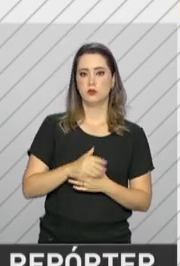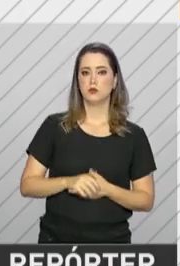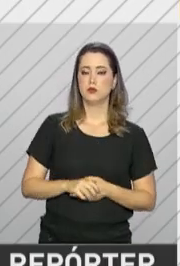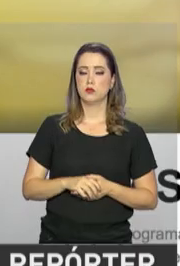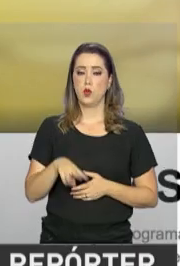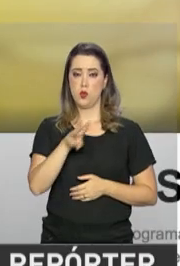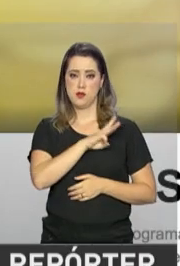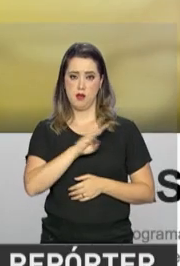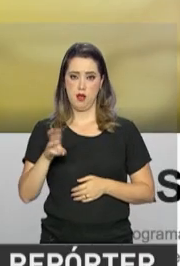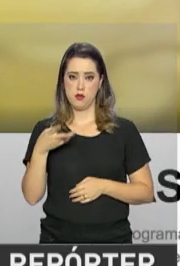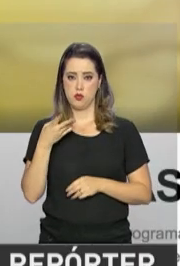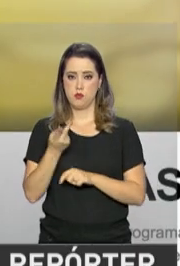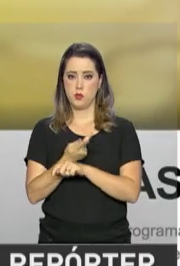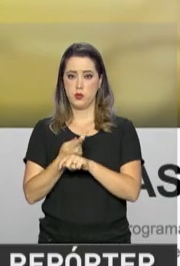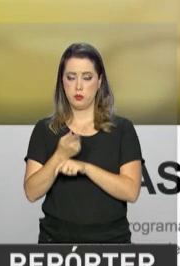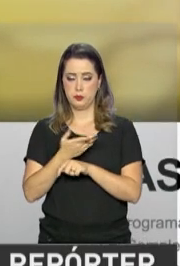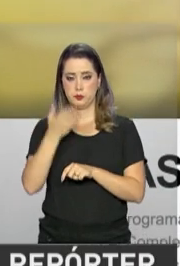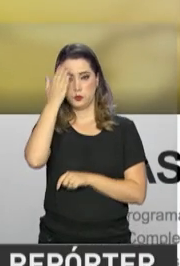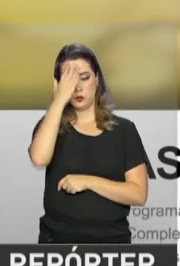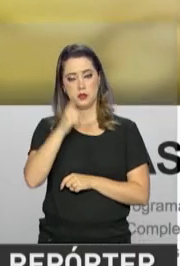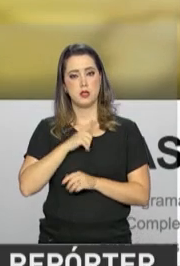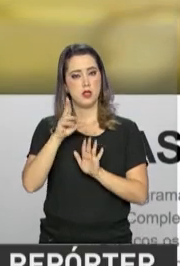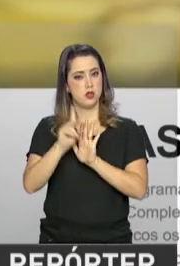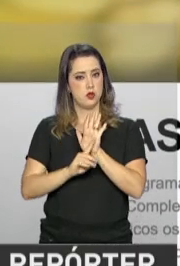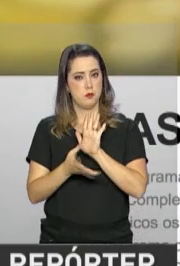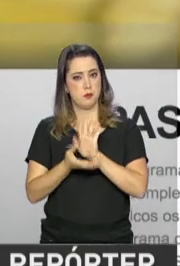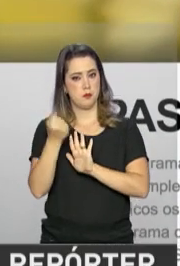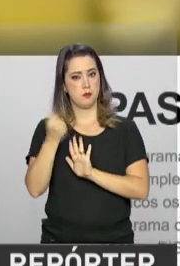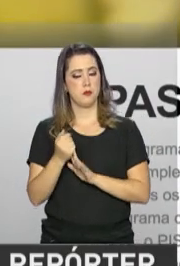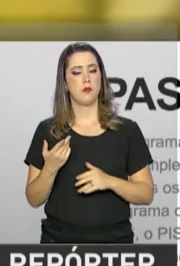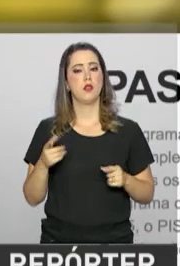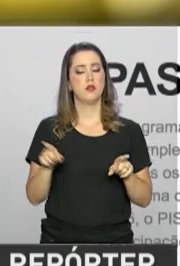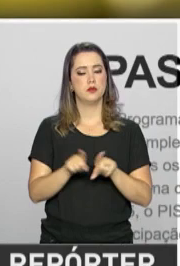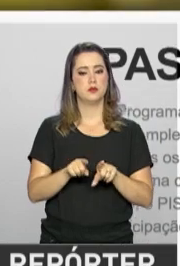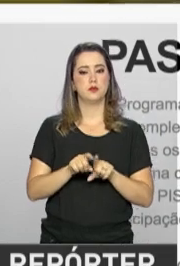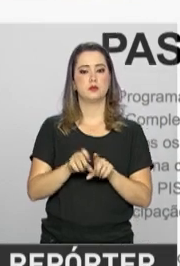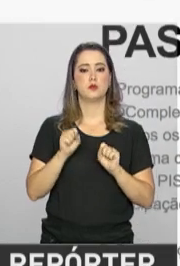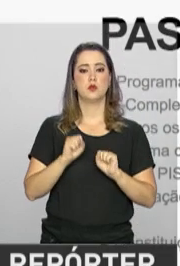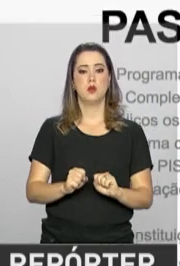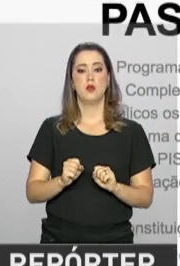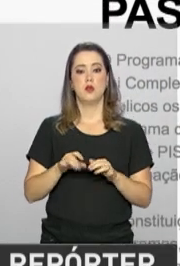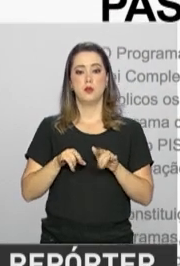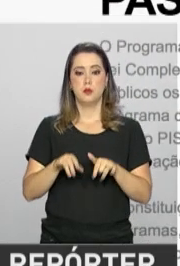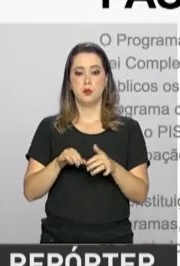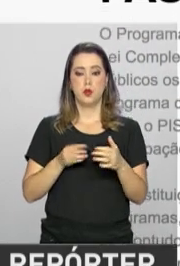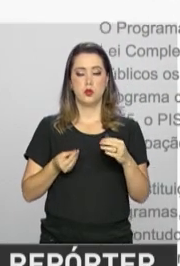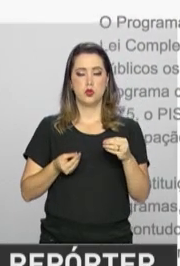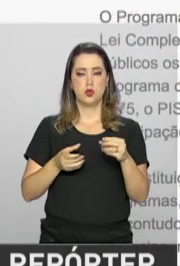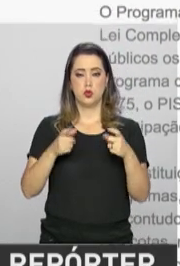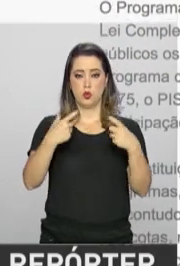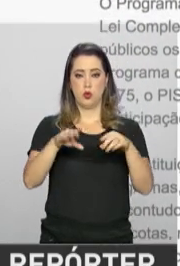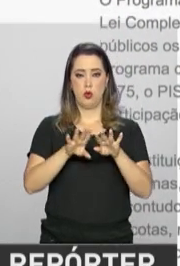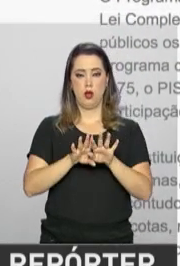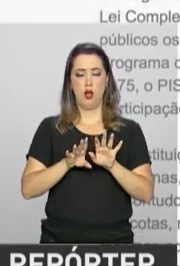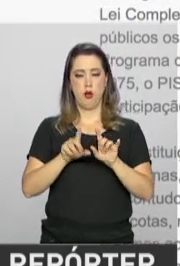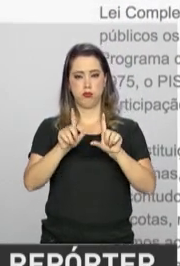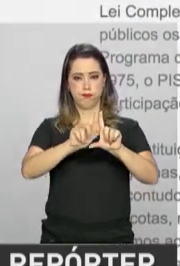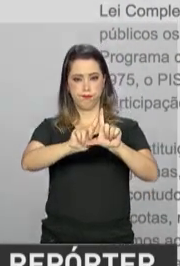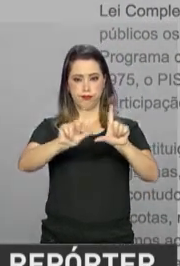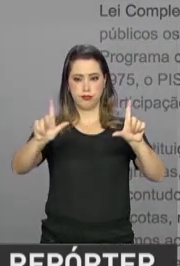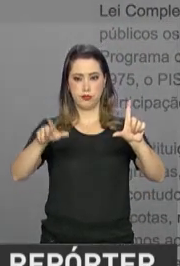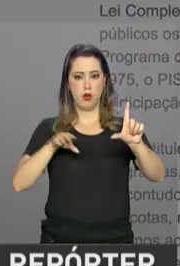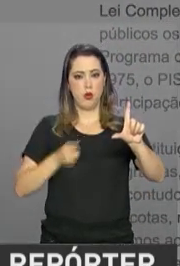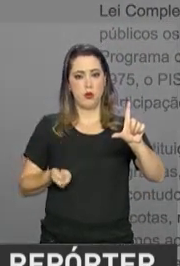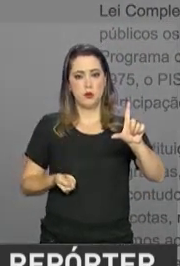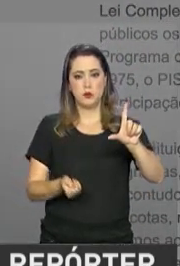internet no caso do banco do brasil também é possível fazer essa consulta nos terminais de autoatendimento caso o titular da conta